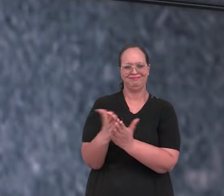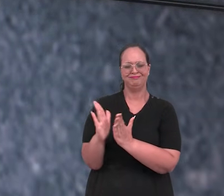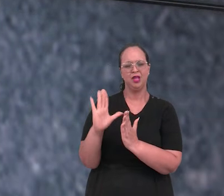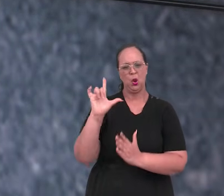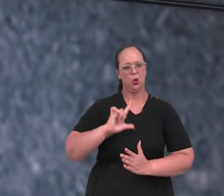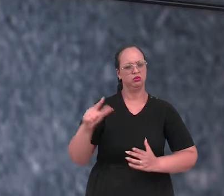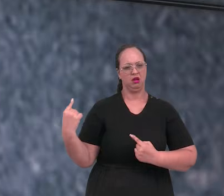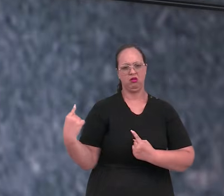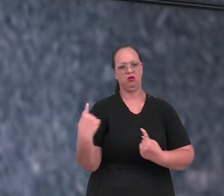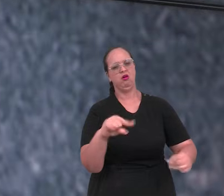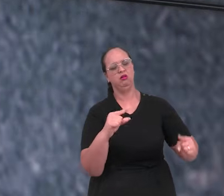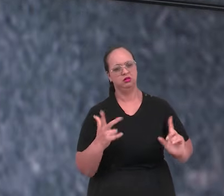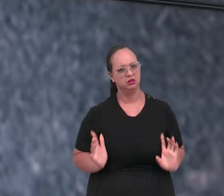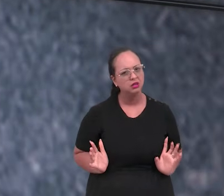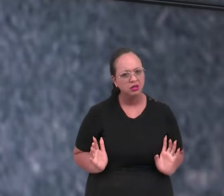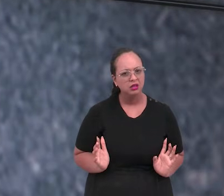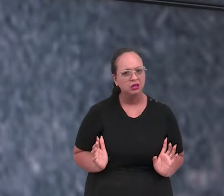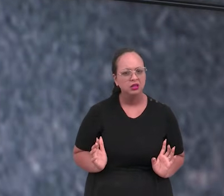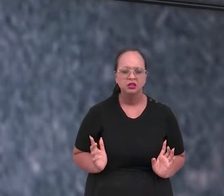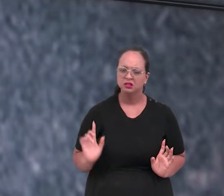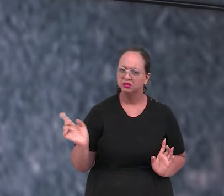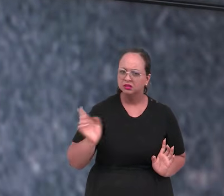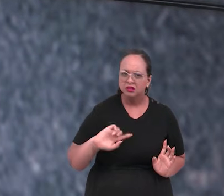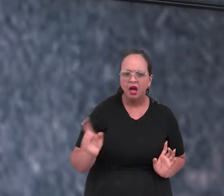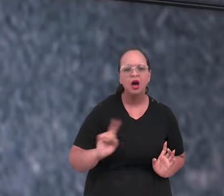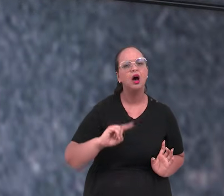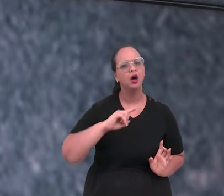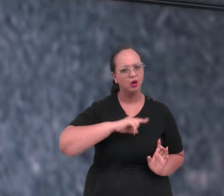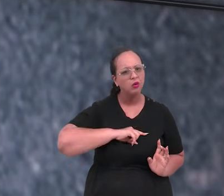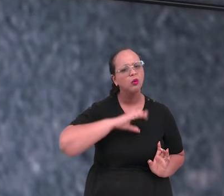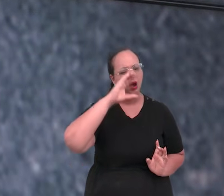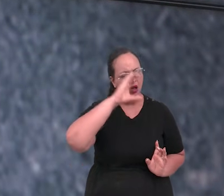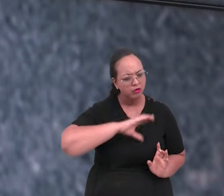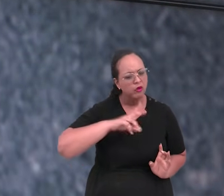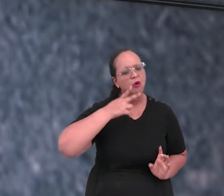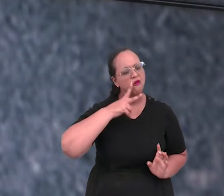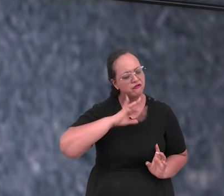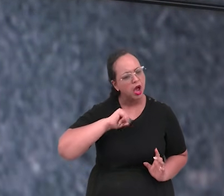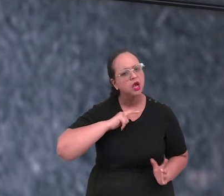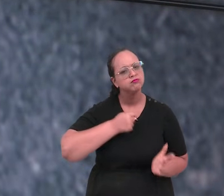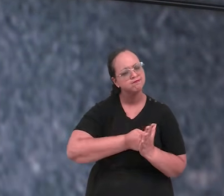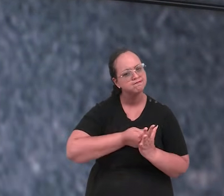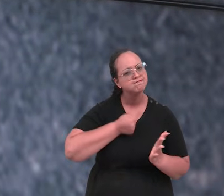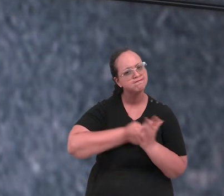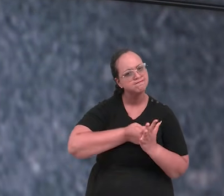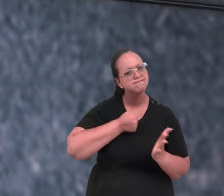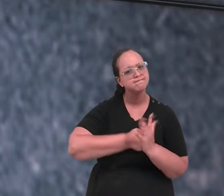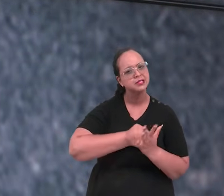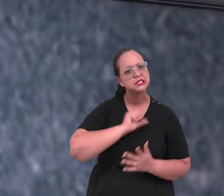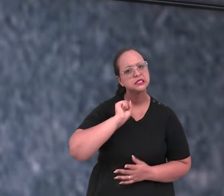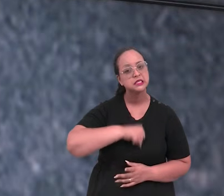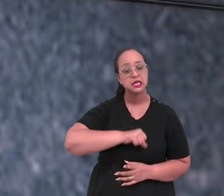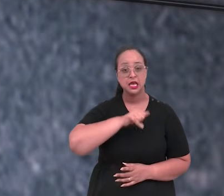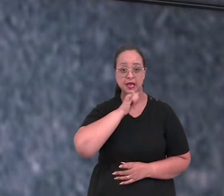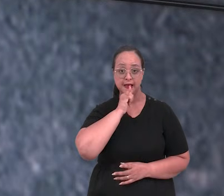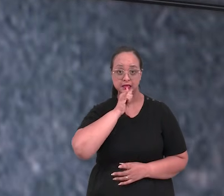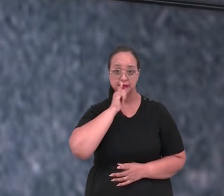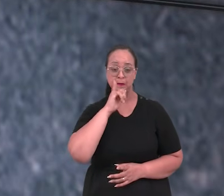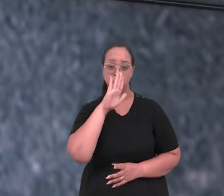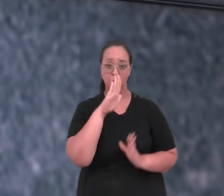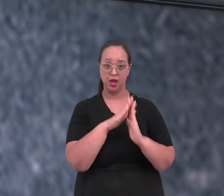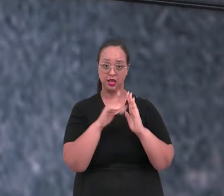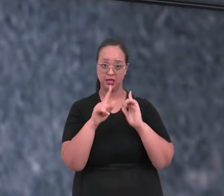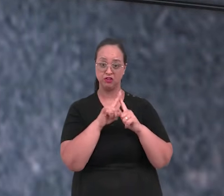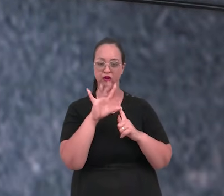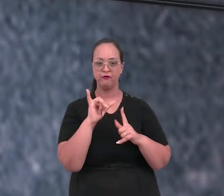que precisava corrigir a disciplina eclesiástica. Por exemplo, a igreja vai proibir a venda de indulgências.